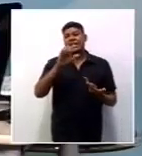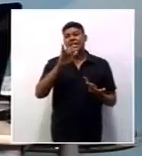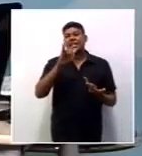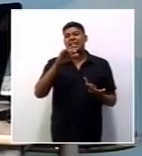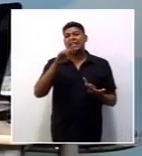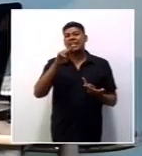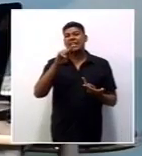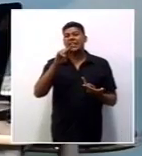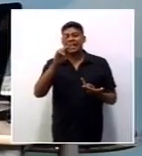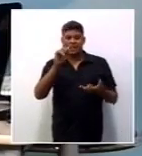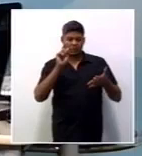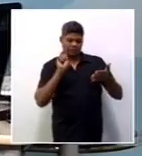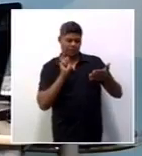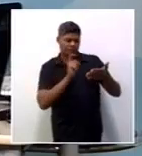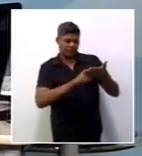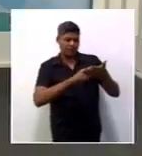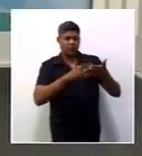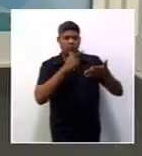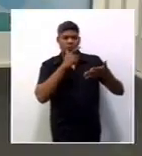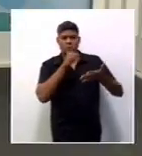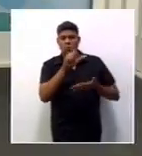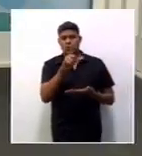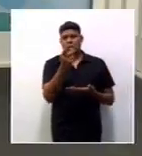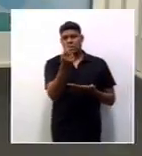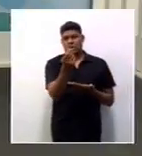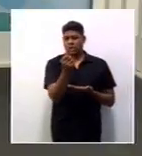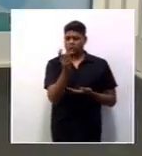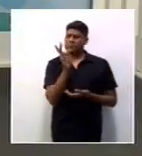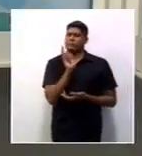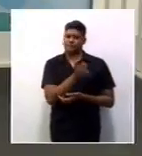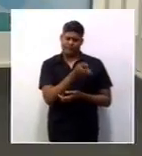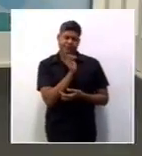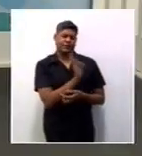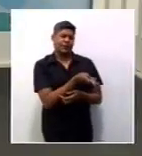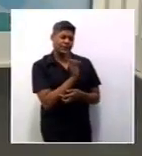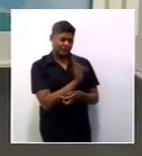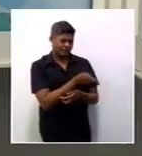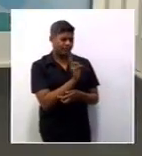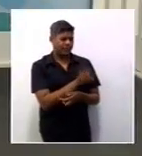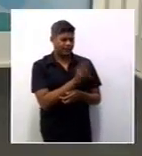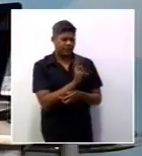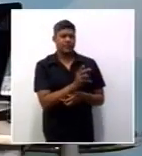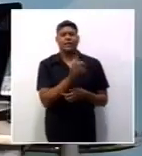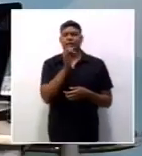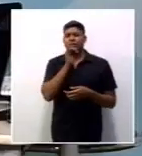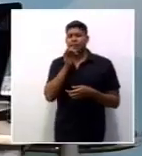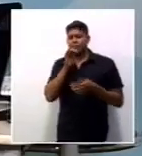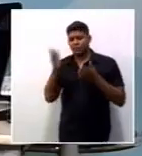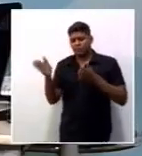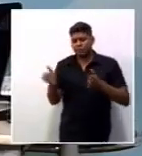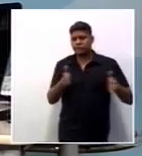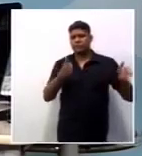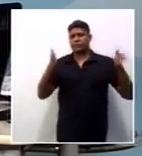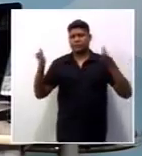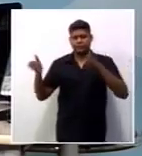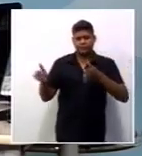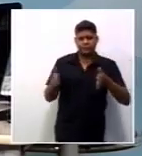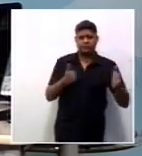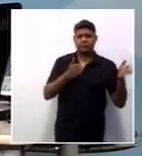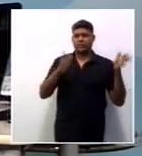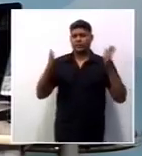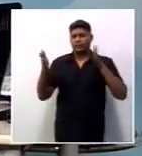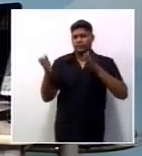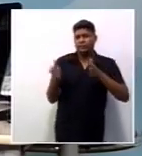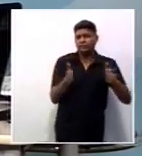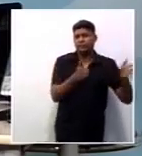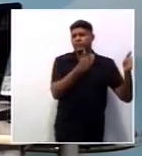ganhar dinheiro, Sempre. né? Aquela coisa assim, que a gente vai passando, aqueles